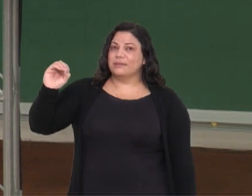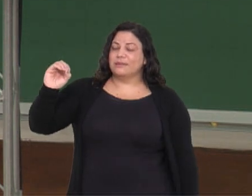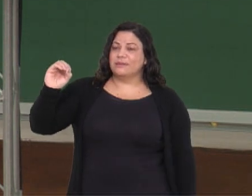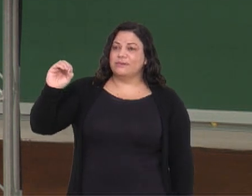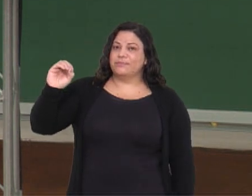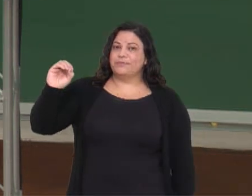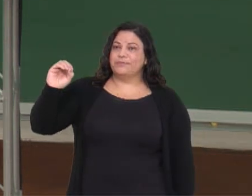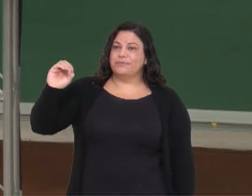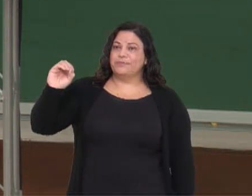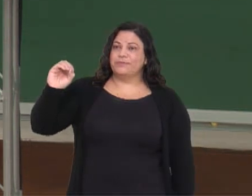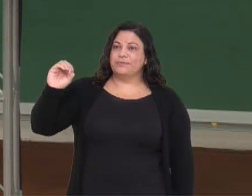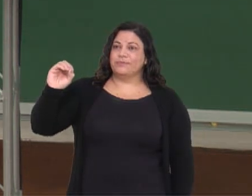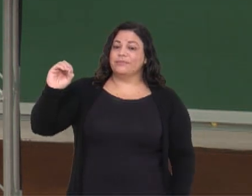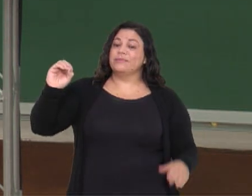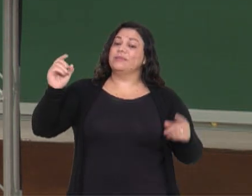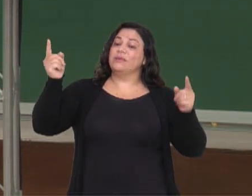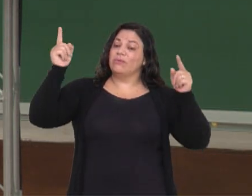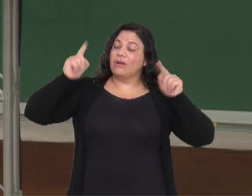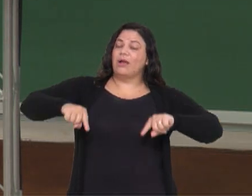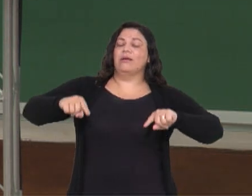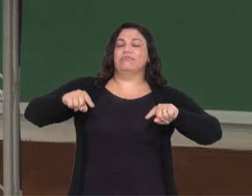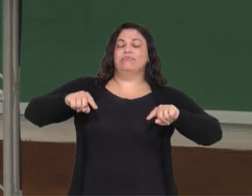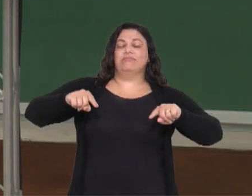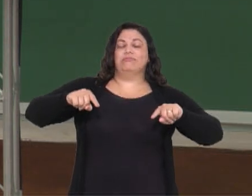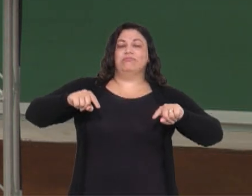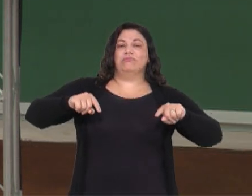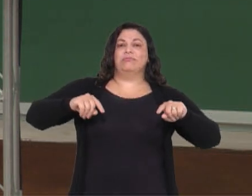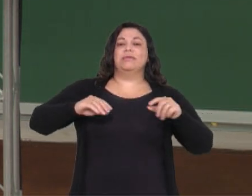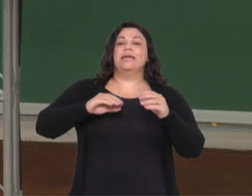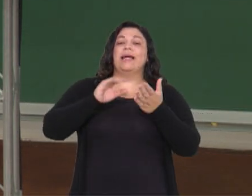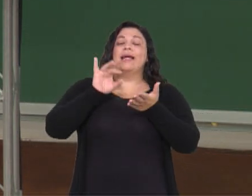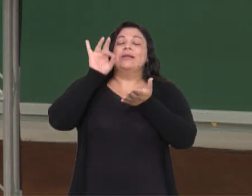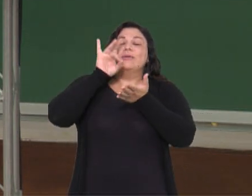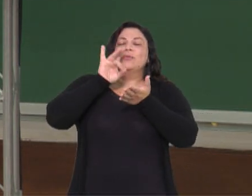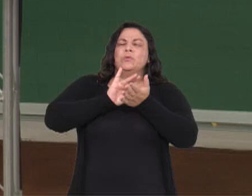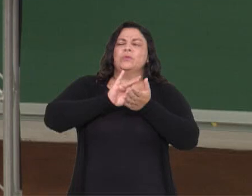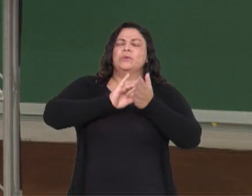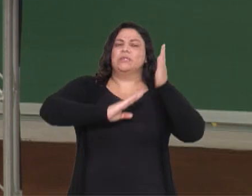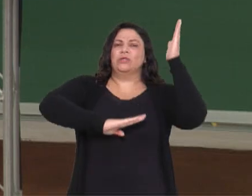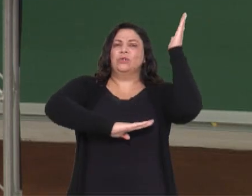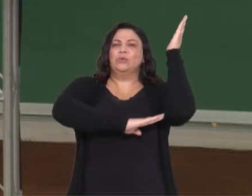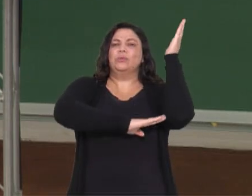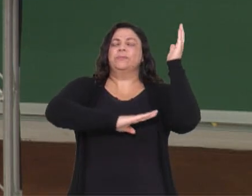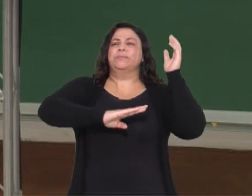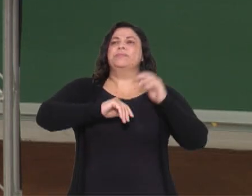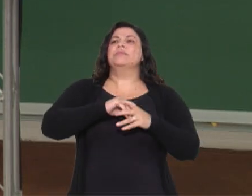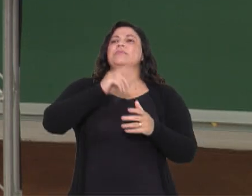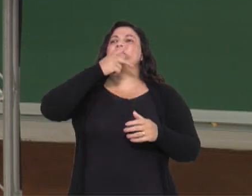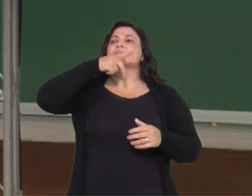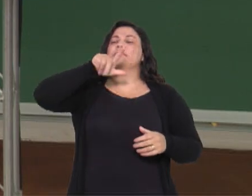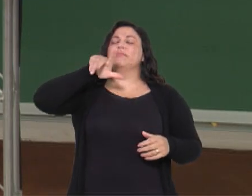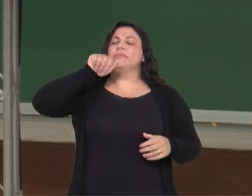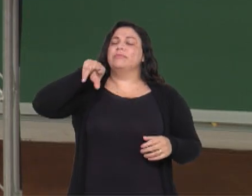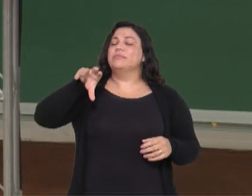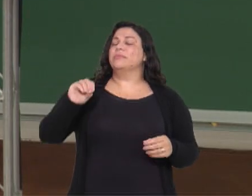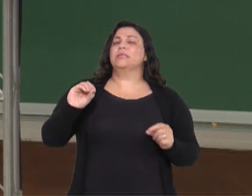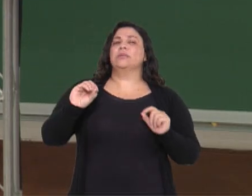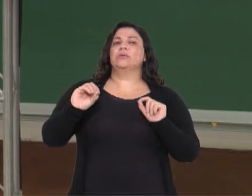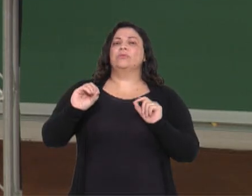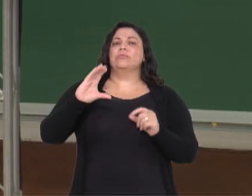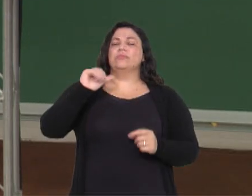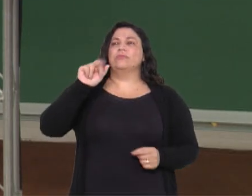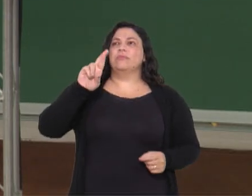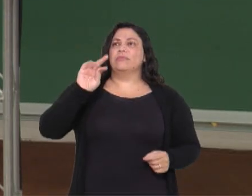da circunferência é no centro do plano cartesiano, é na origem. E o raio, professor? Qual é a raiz quadrada de